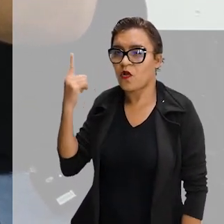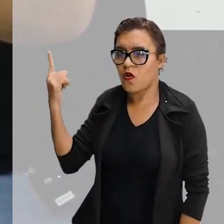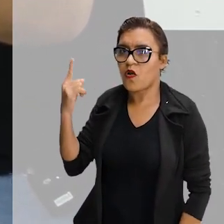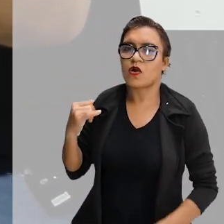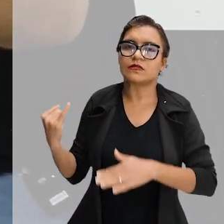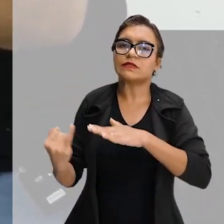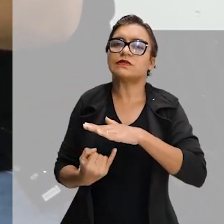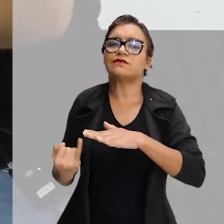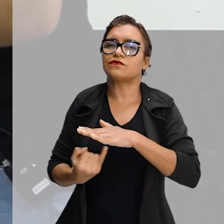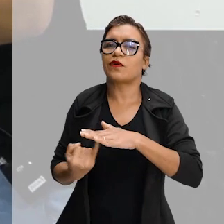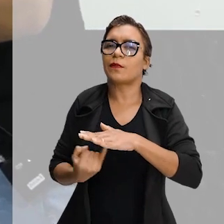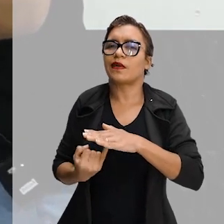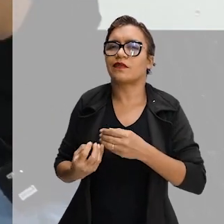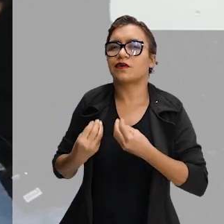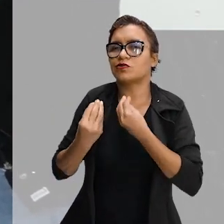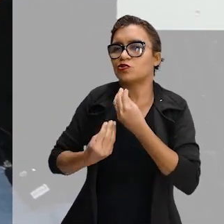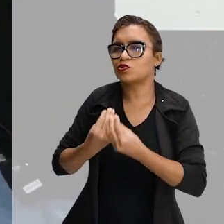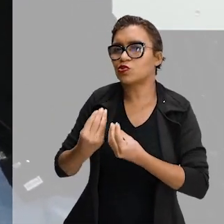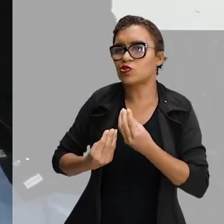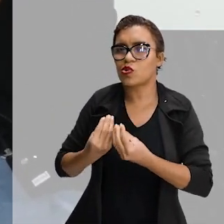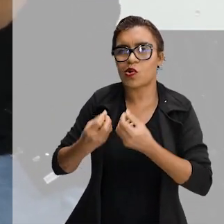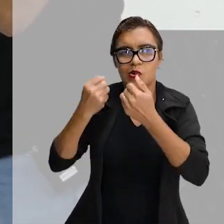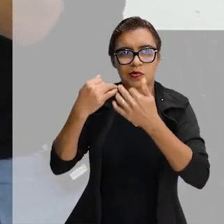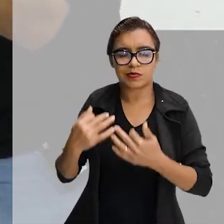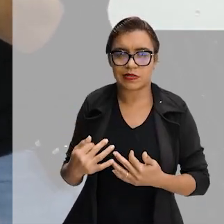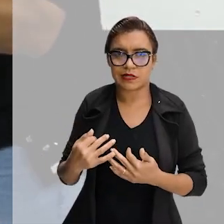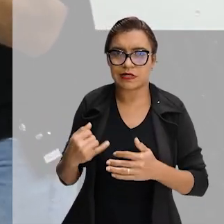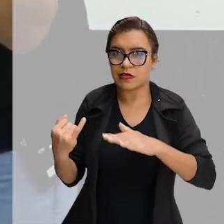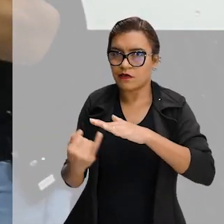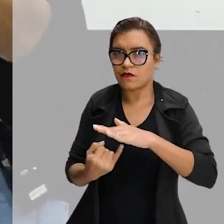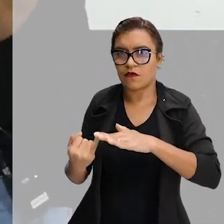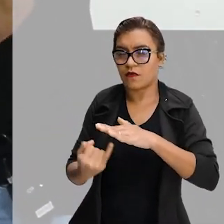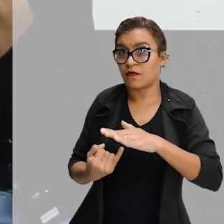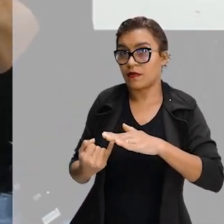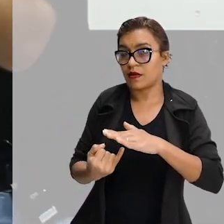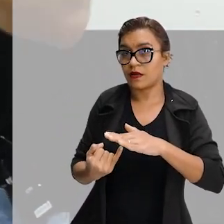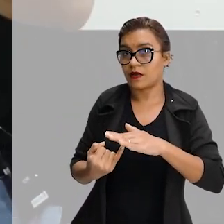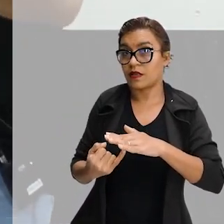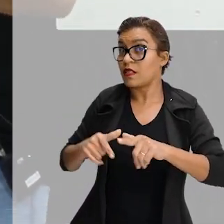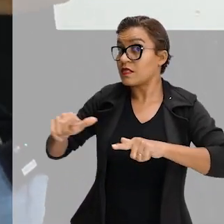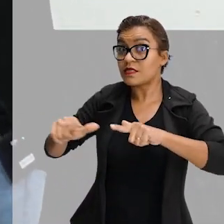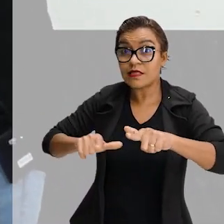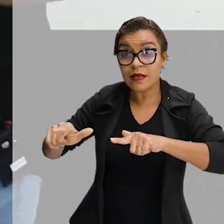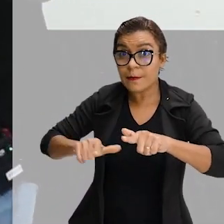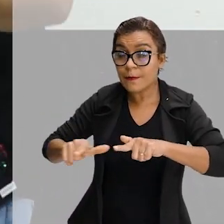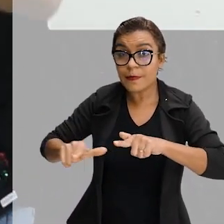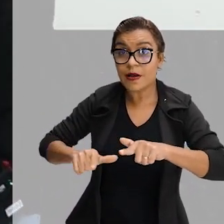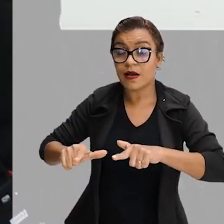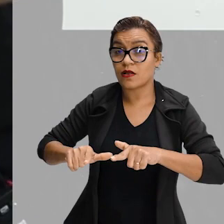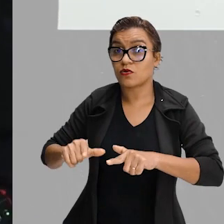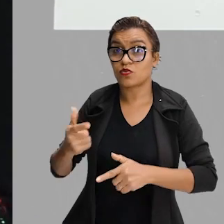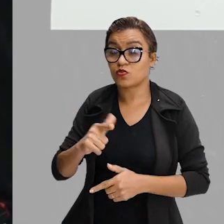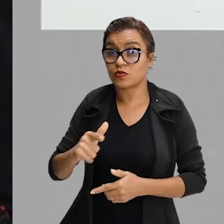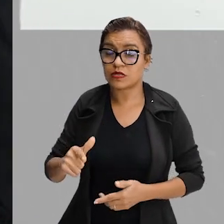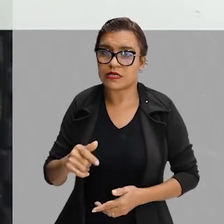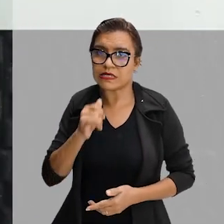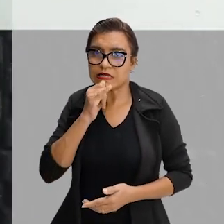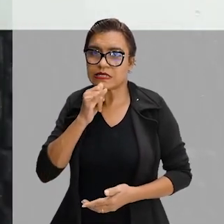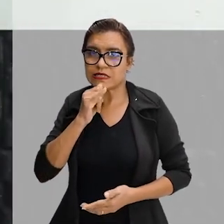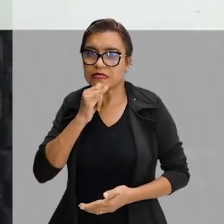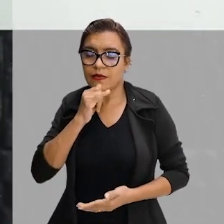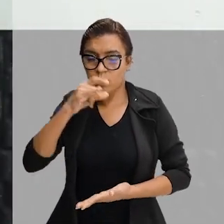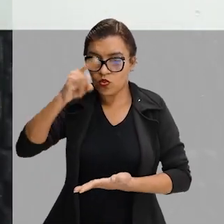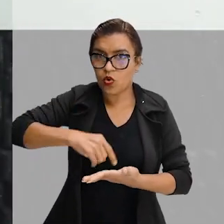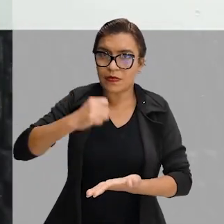que nós estamos falando, informalidade significa não ter contrato de trabalho, não ter carteira assinada, que muitos de